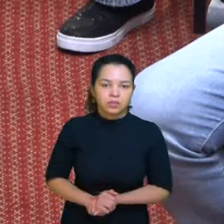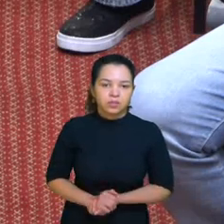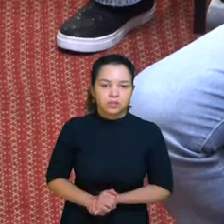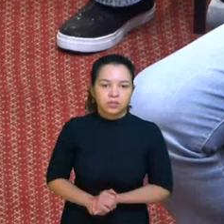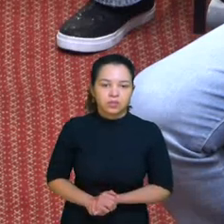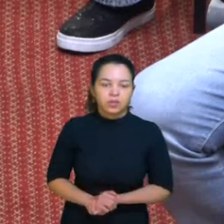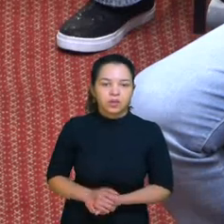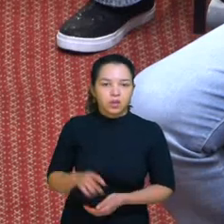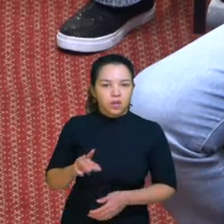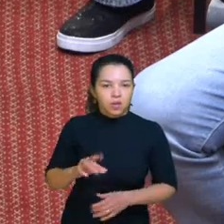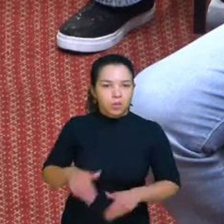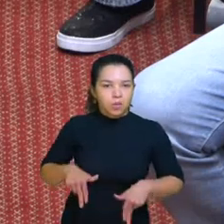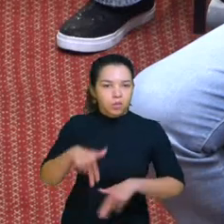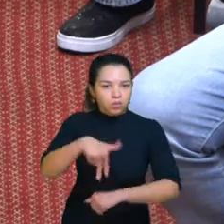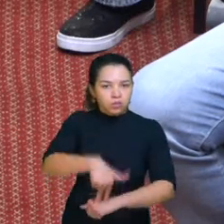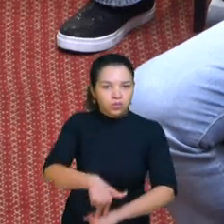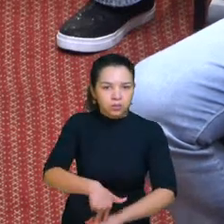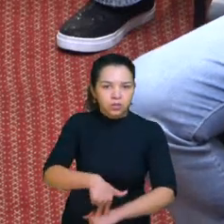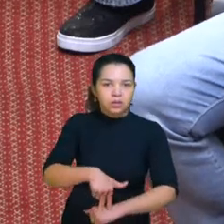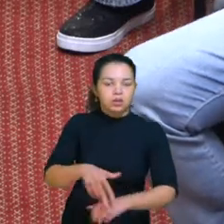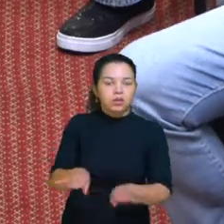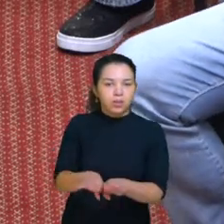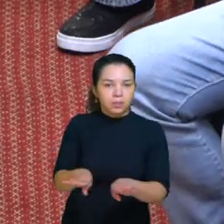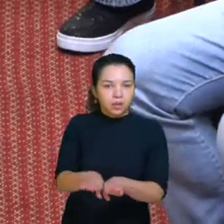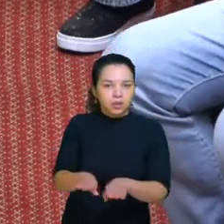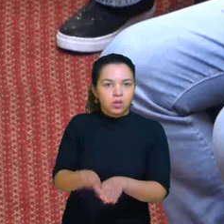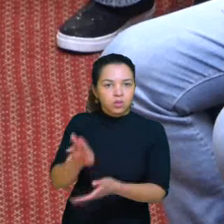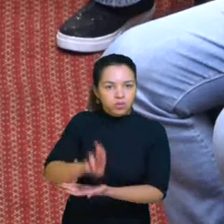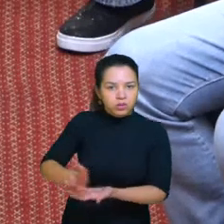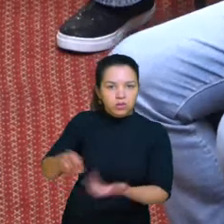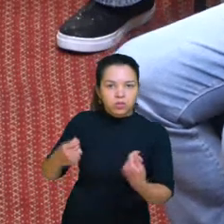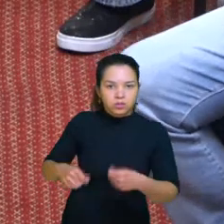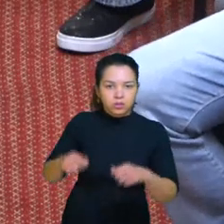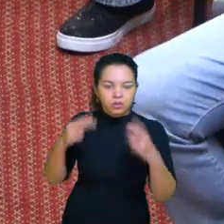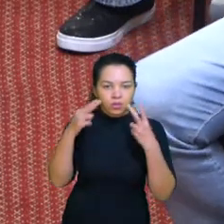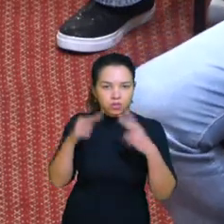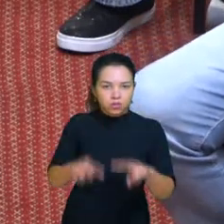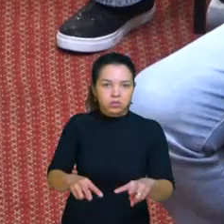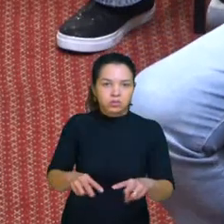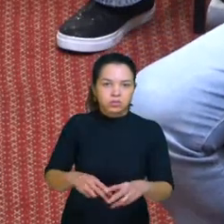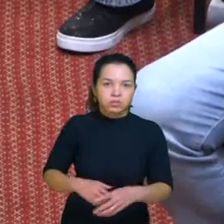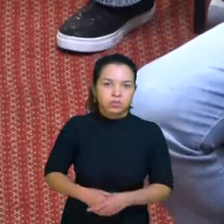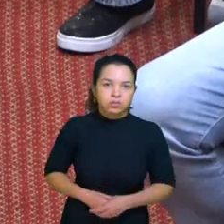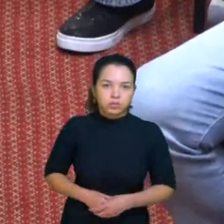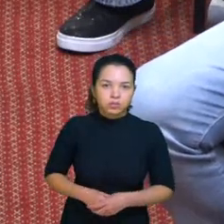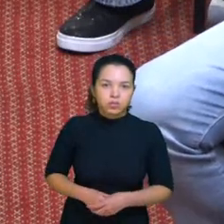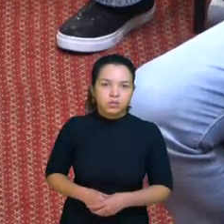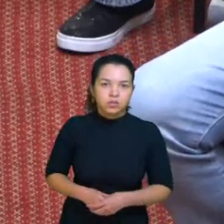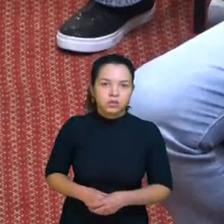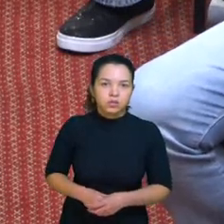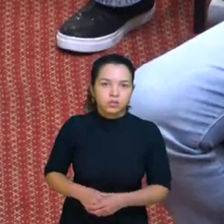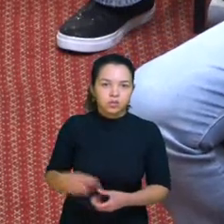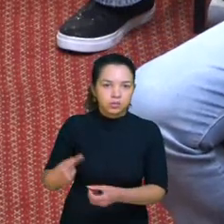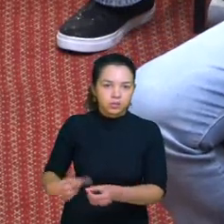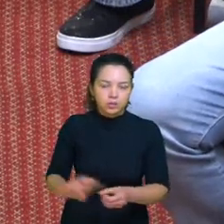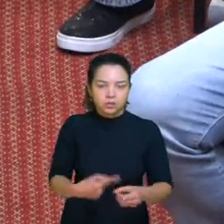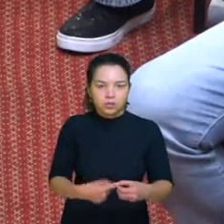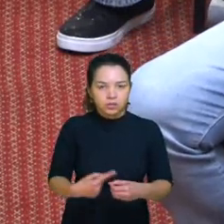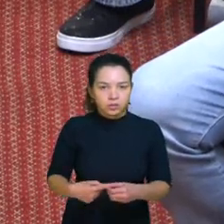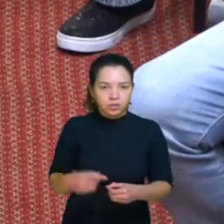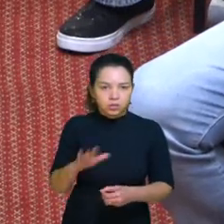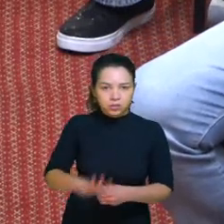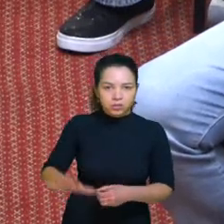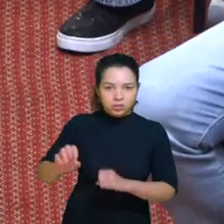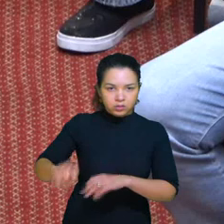o posicionamento também da Universidade ela olhar no nível da do município na no nível da